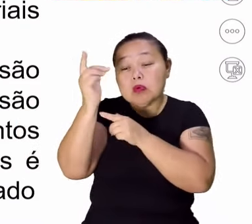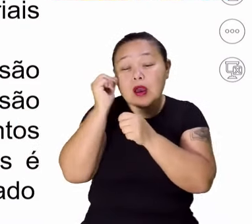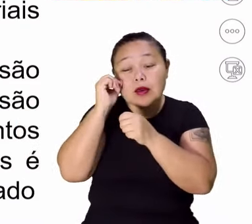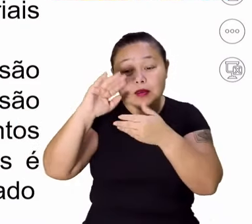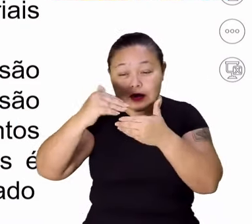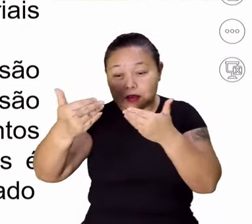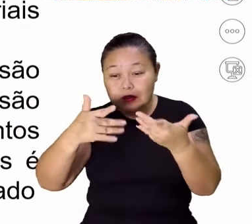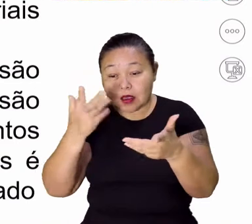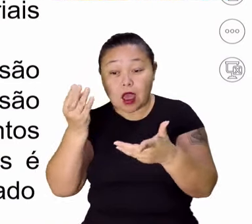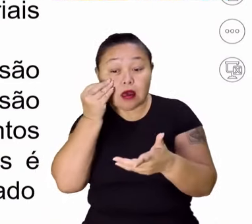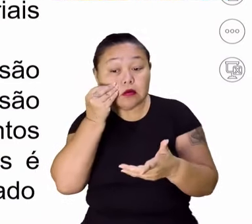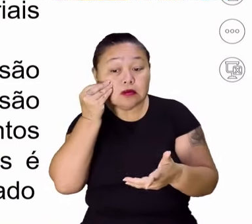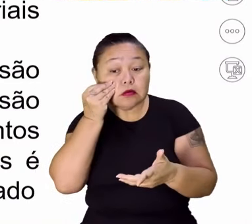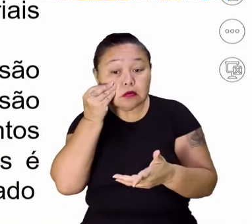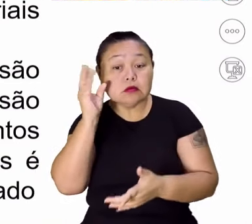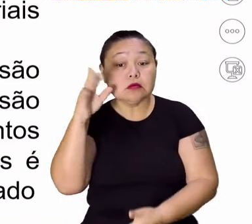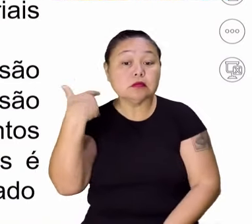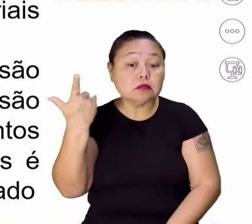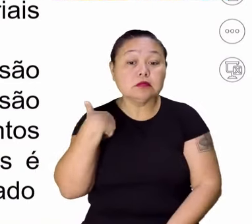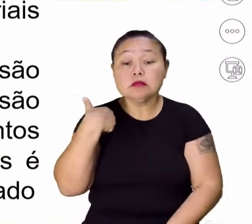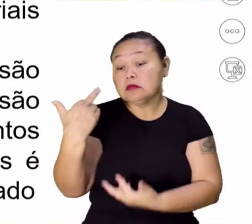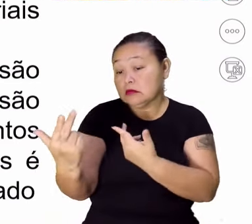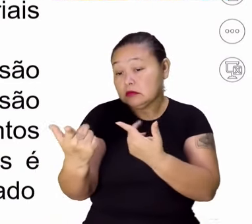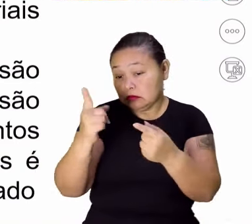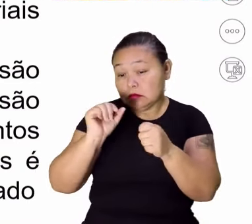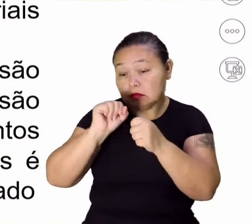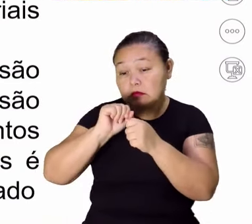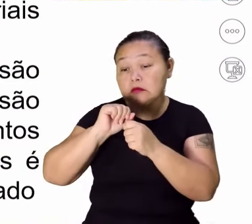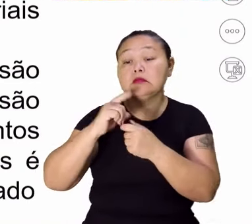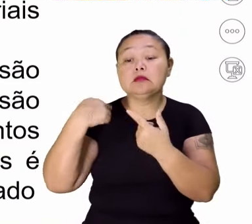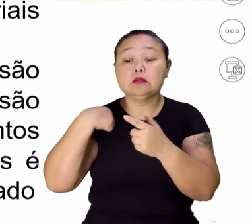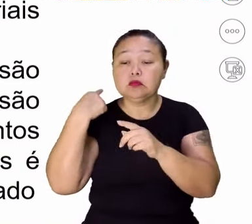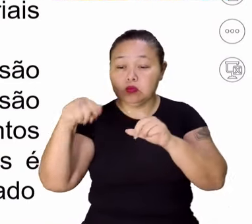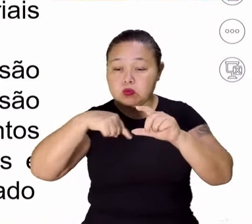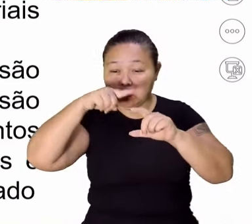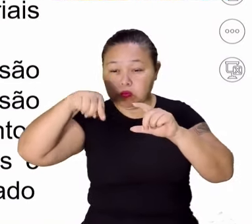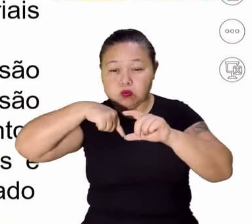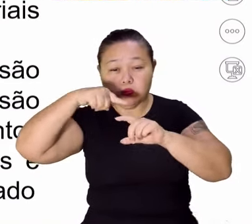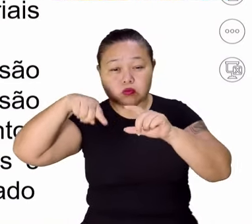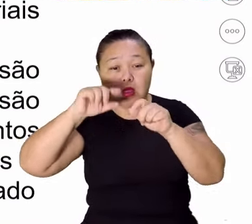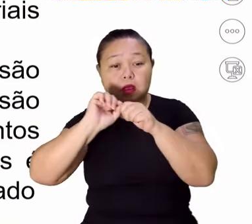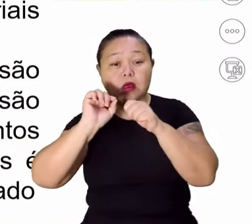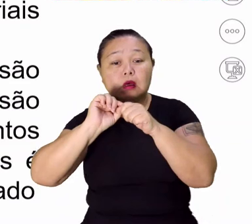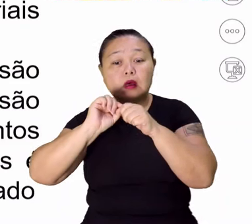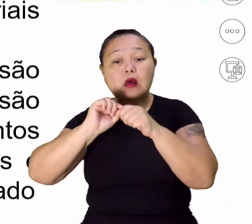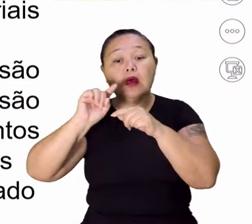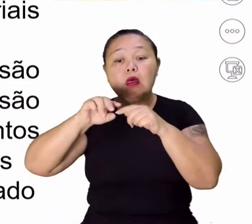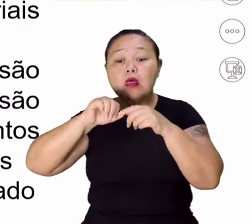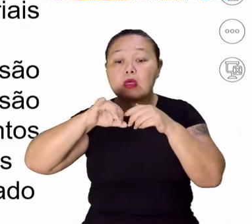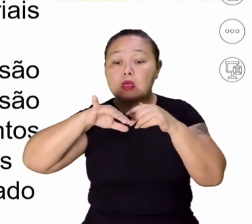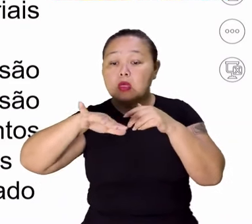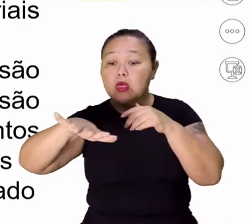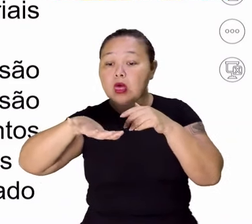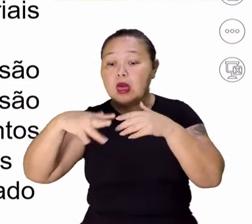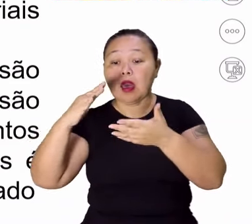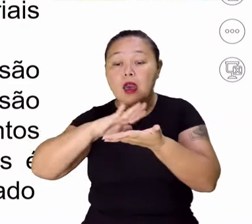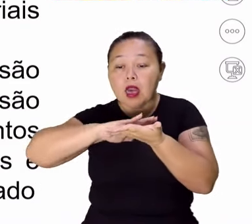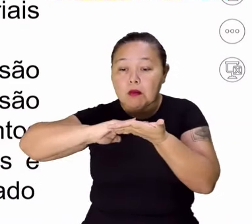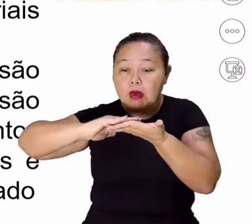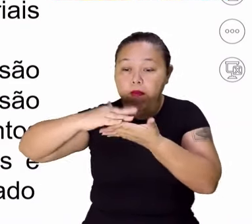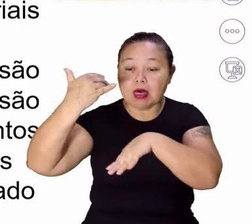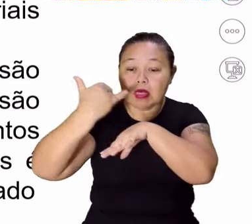uns aí já para fazer experimento, né? Então, é um tipo um ventiladorzinho, pessoal. Ventilador e miniatura. É. E pelo dissipador, que é uma base